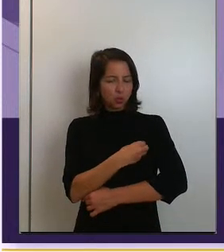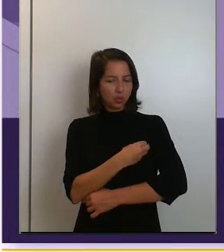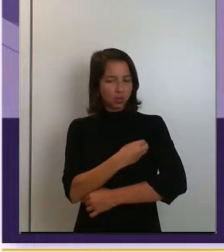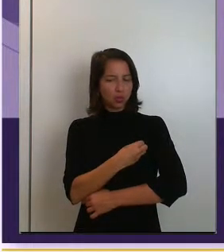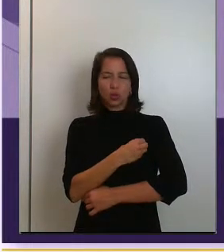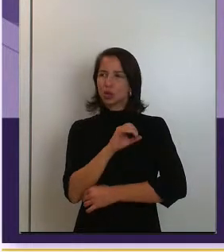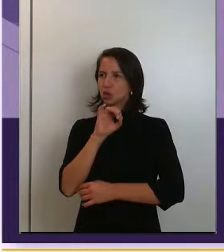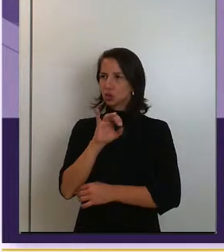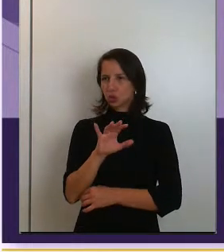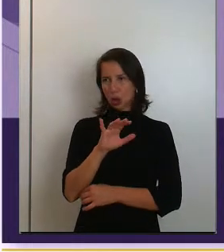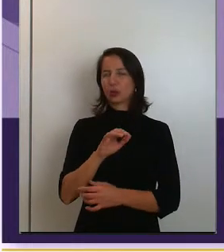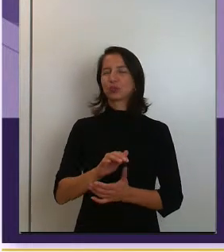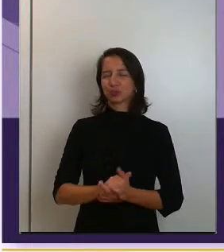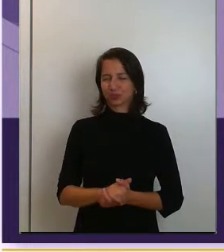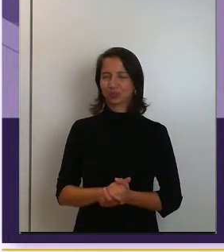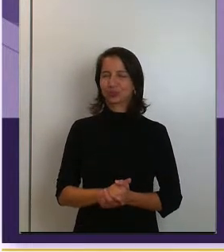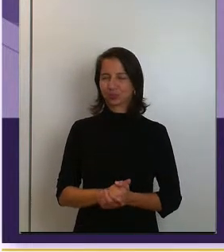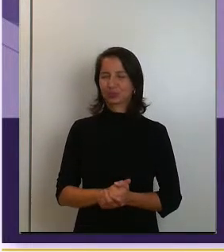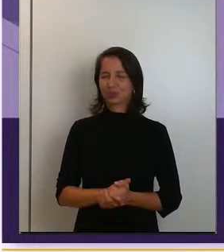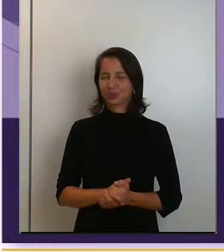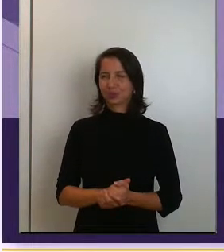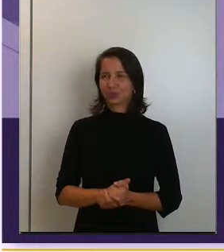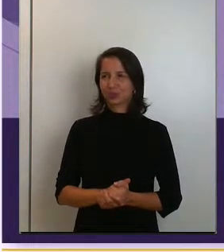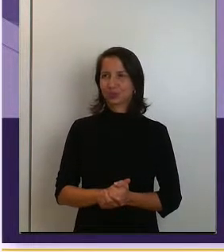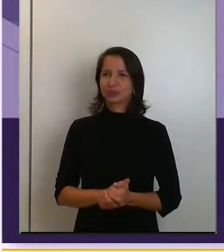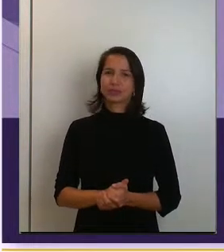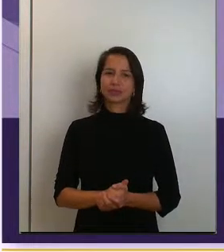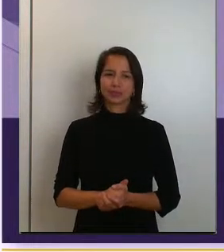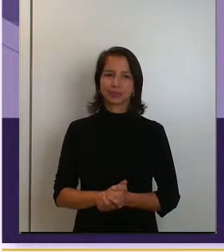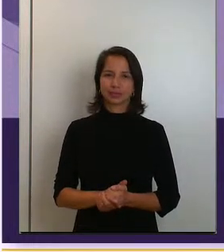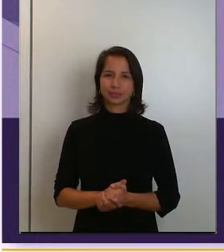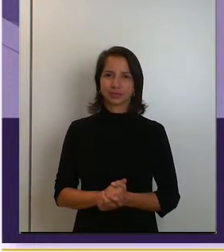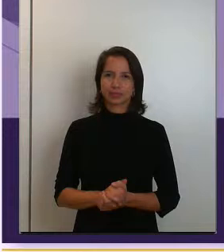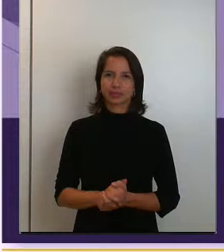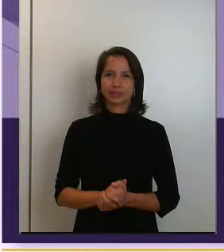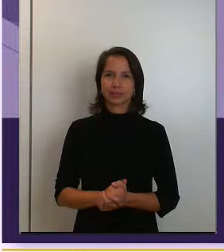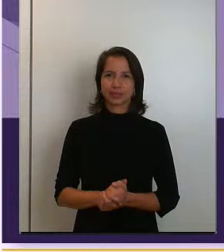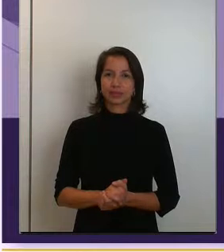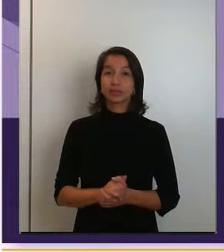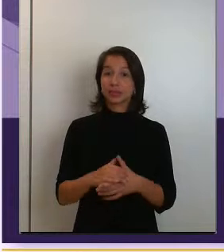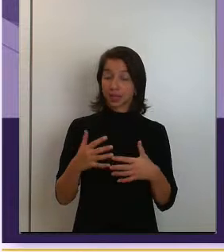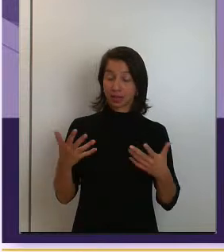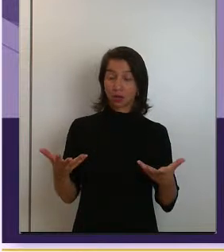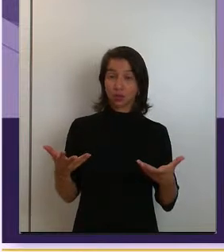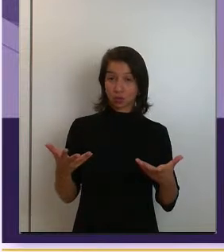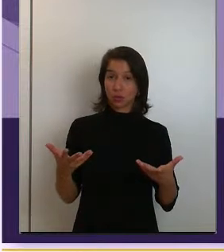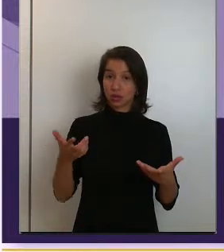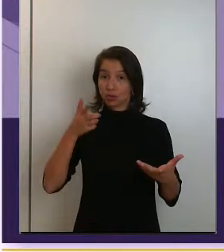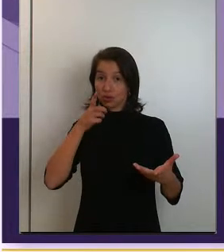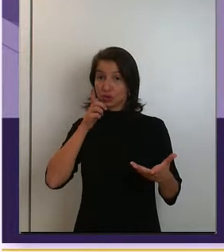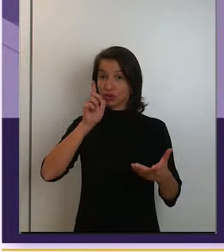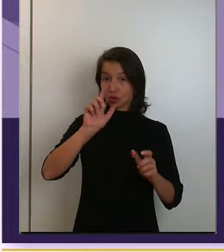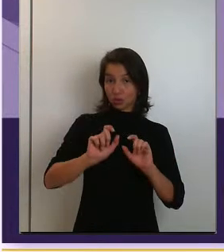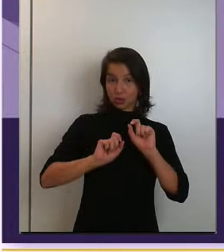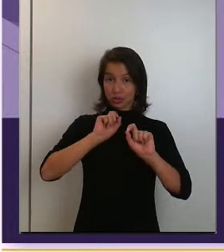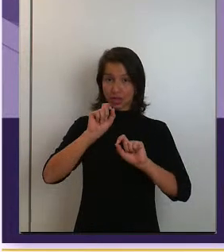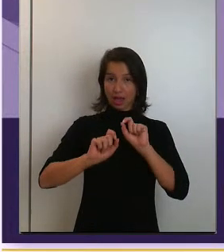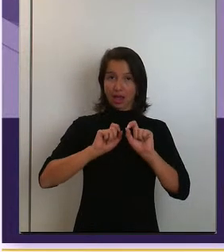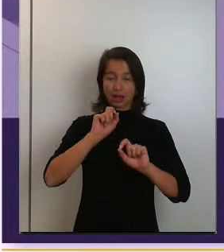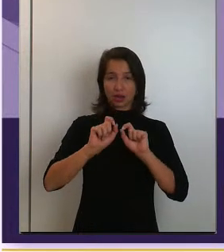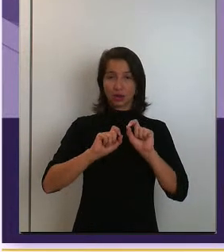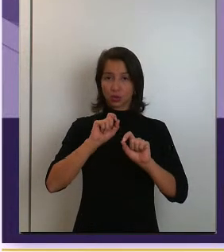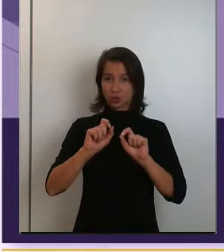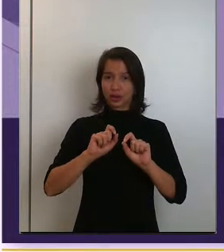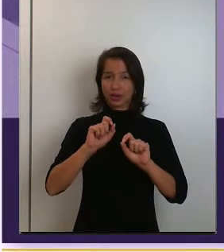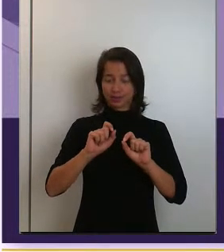4 meses. Quando a gente chega na amamentação, na prevalência de aleitamento materno exclusivo em